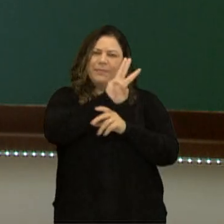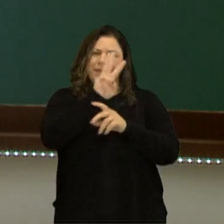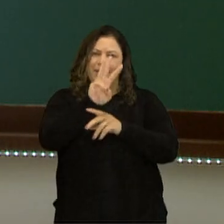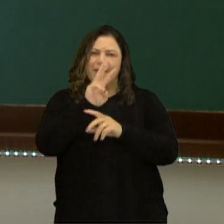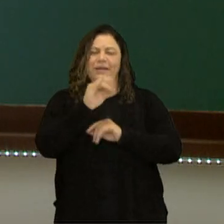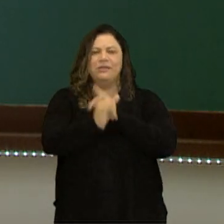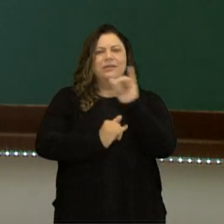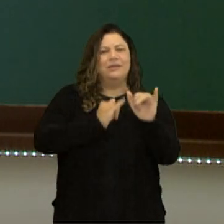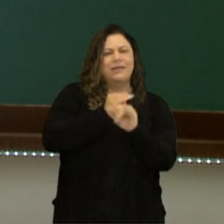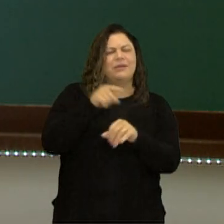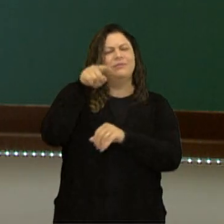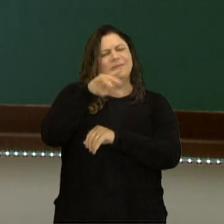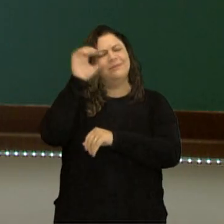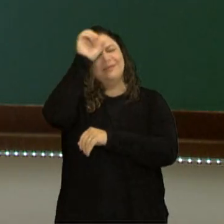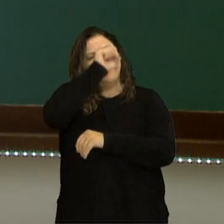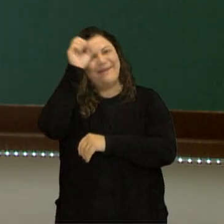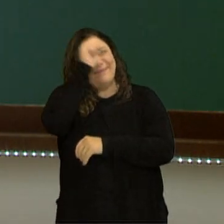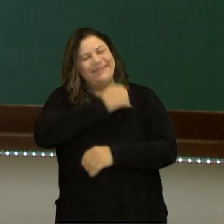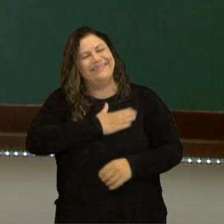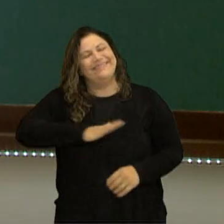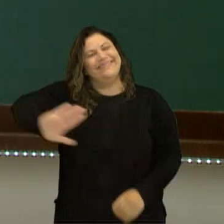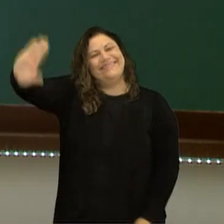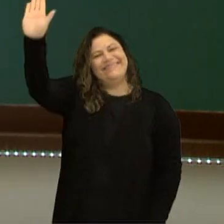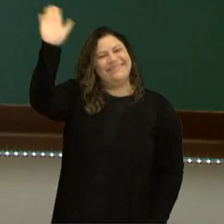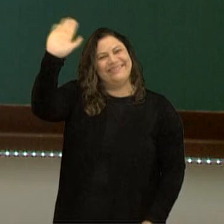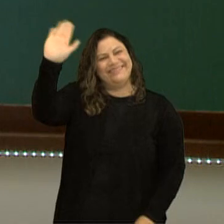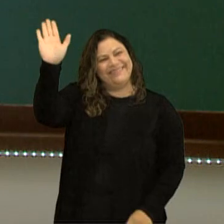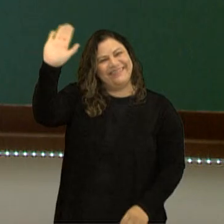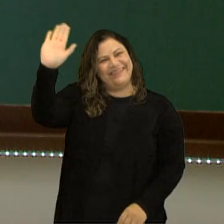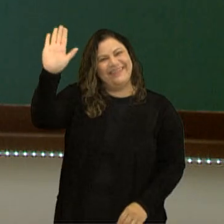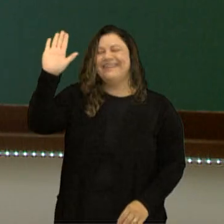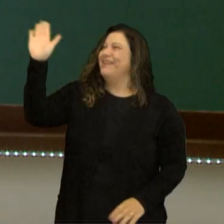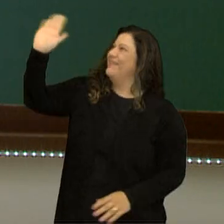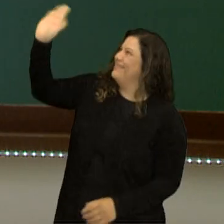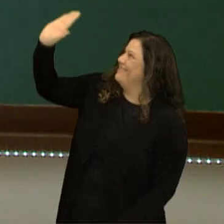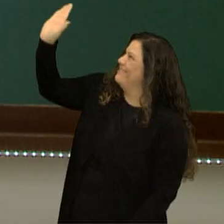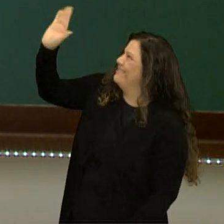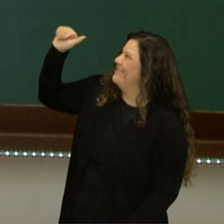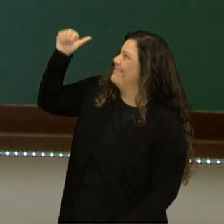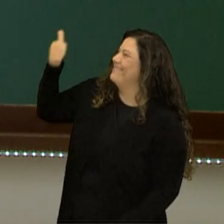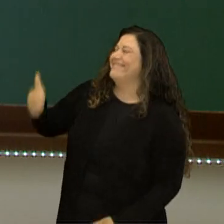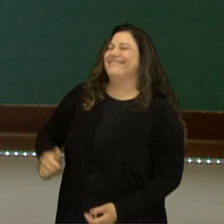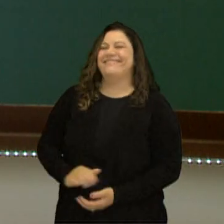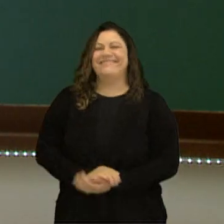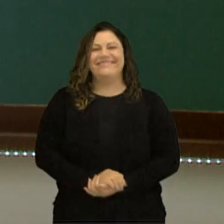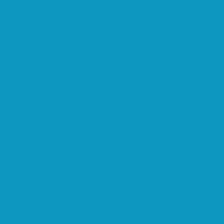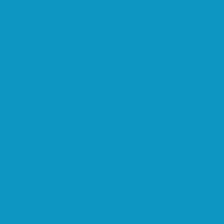aprendido, tenham gostado. Bye, see you, bye, Los Angeles, see you.